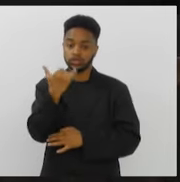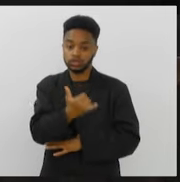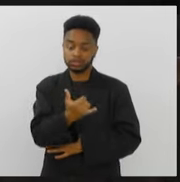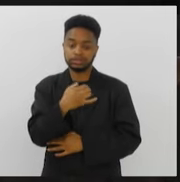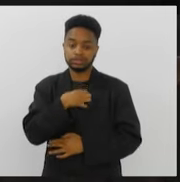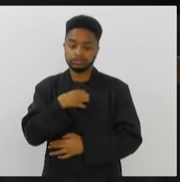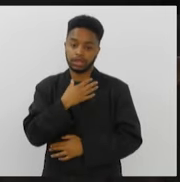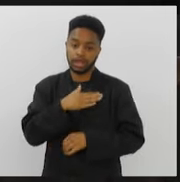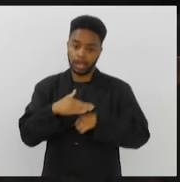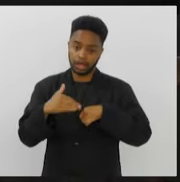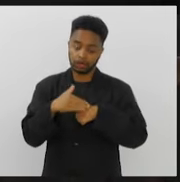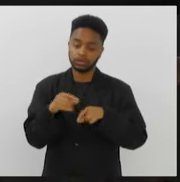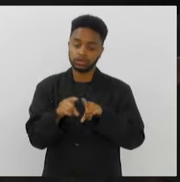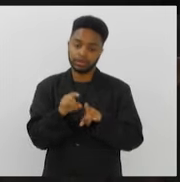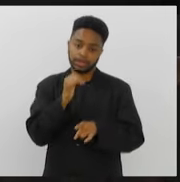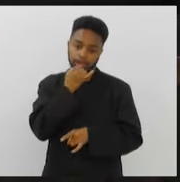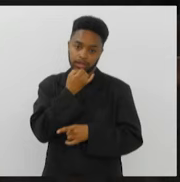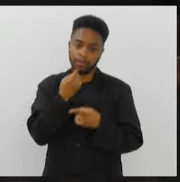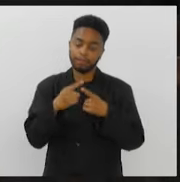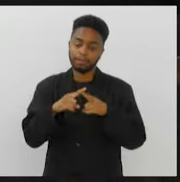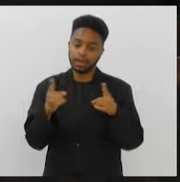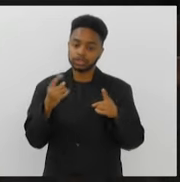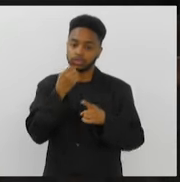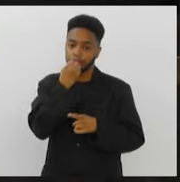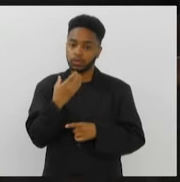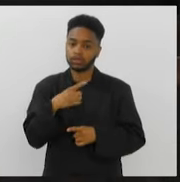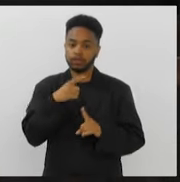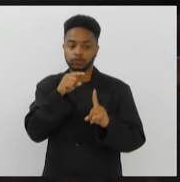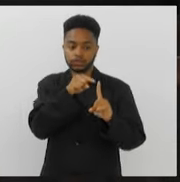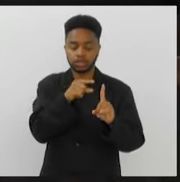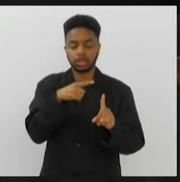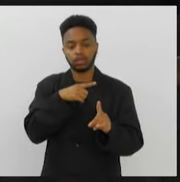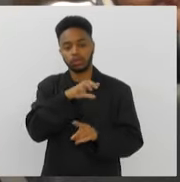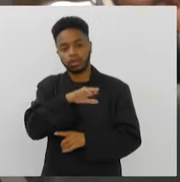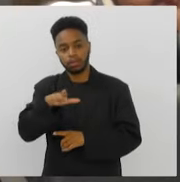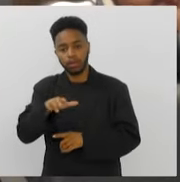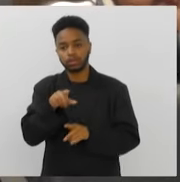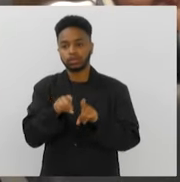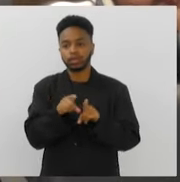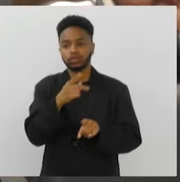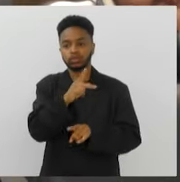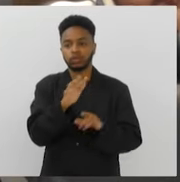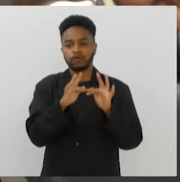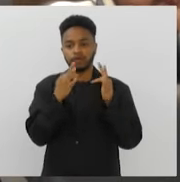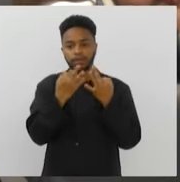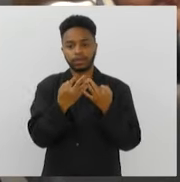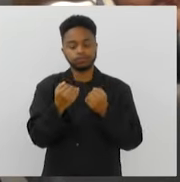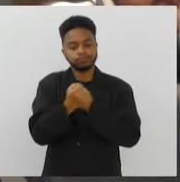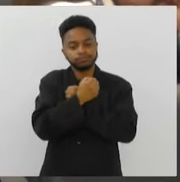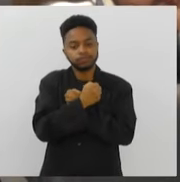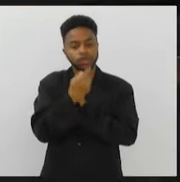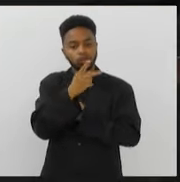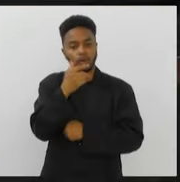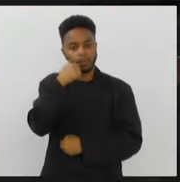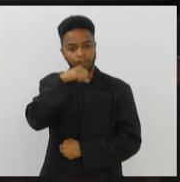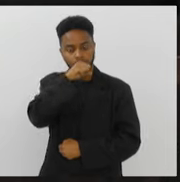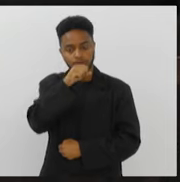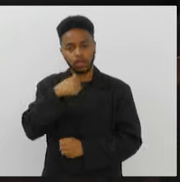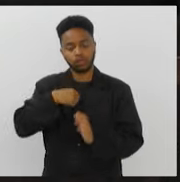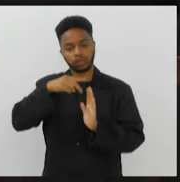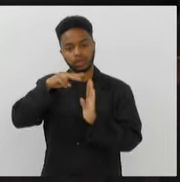também, mas que bom que ele deixou você, seus irmãos, sua família. Mande um beijo para a mamãe, tá bom? E eu vou fazer a leitura